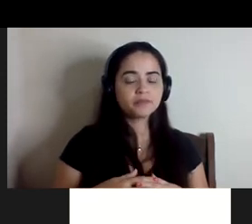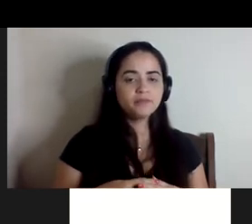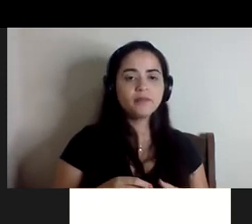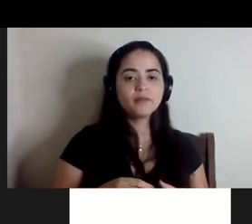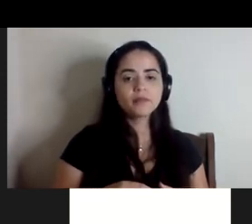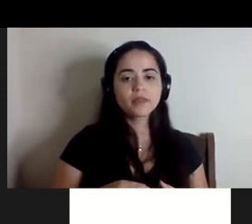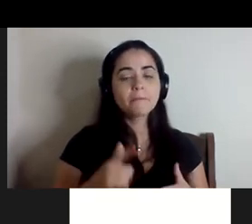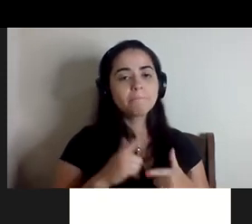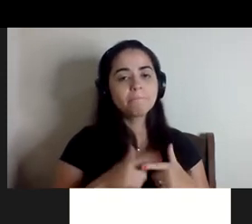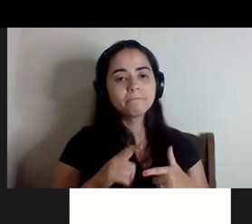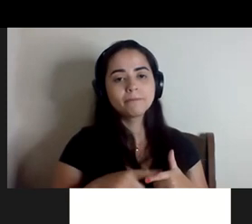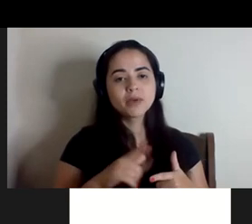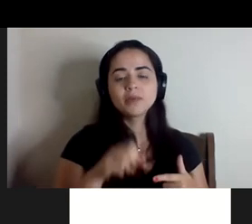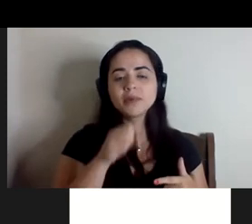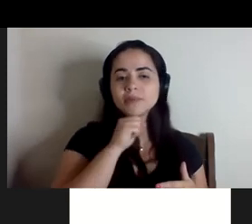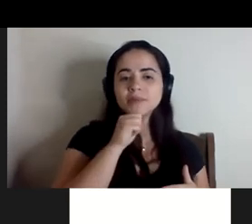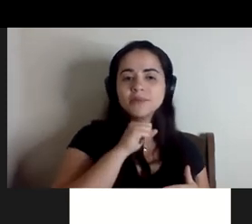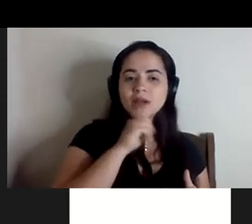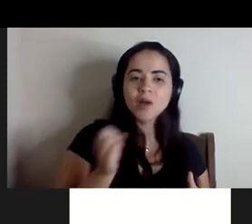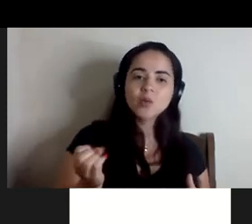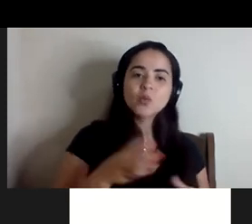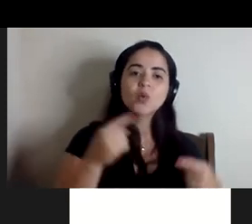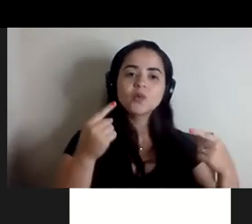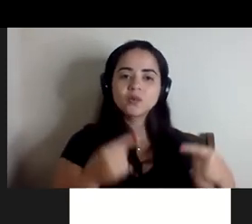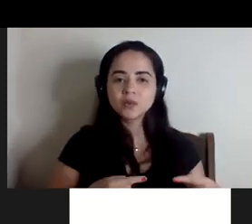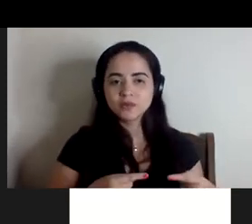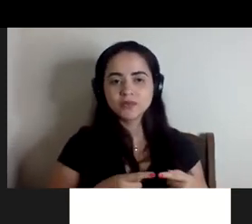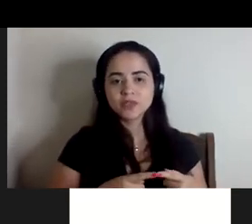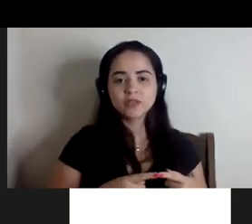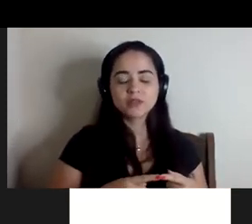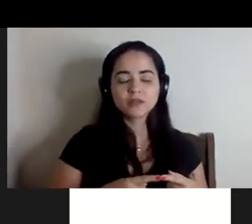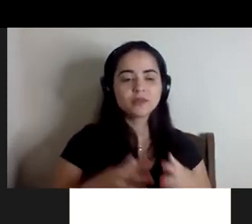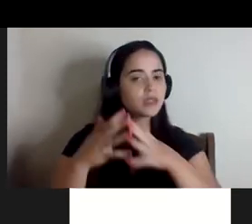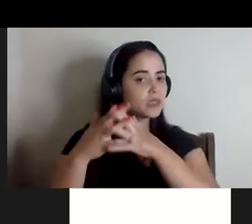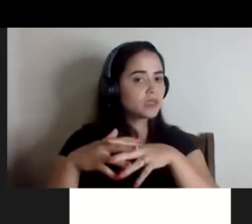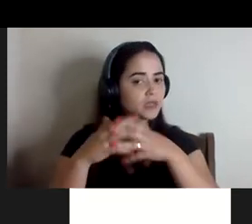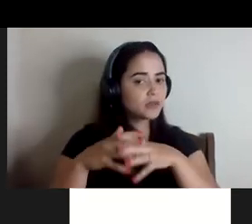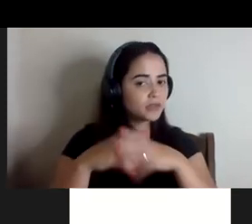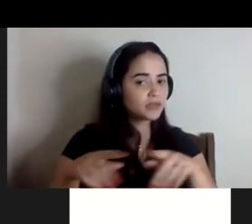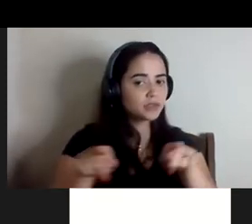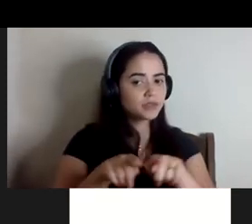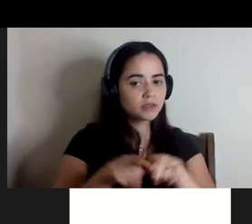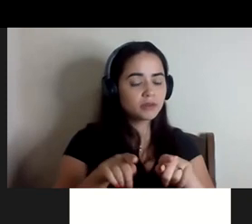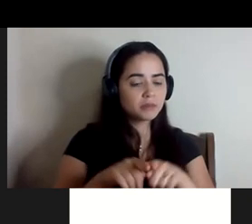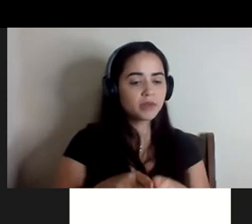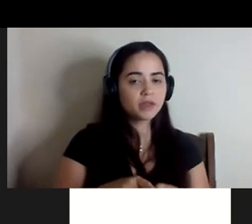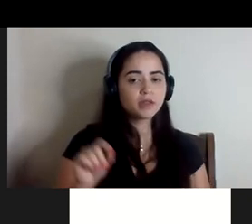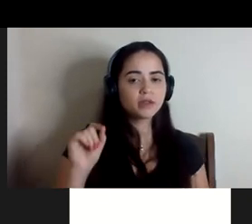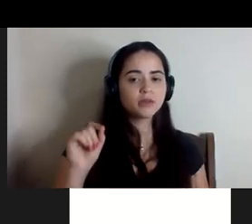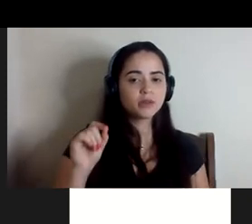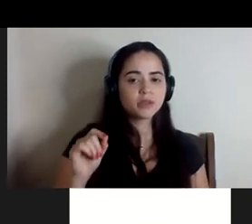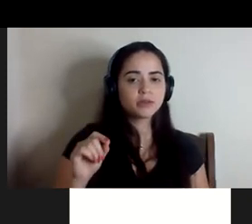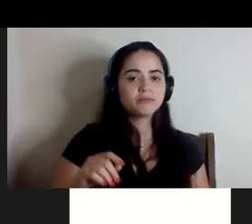velhos dilemas e novos desafios, eu estou refletindo também sobre esses